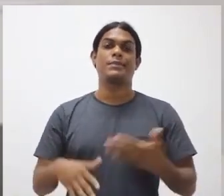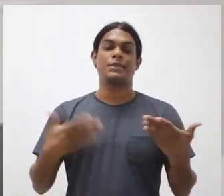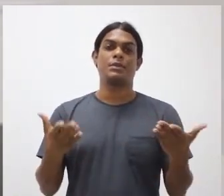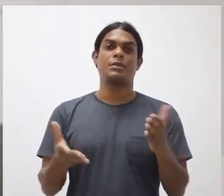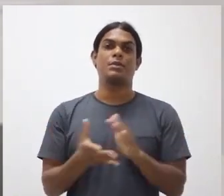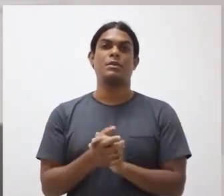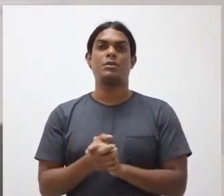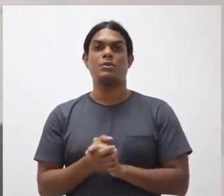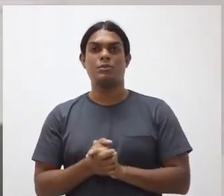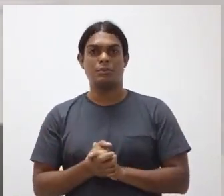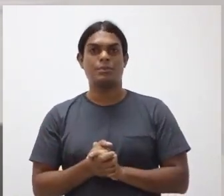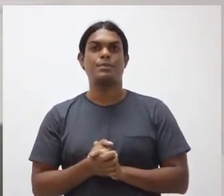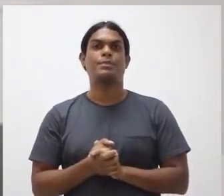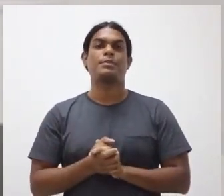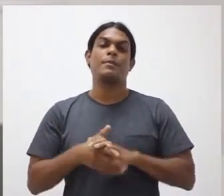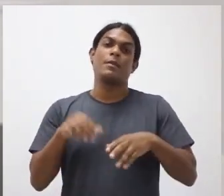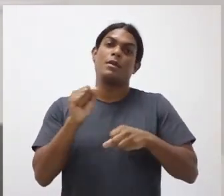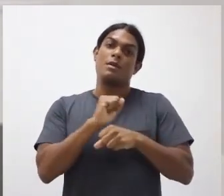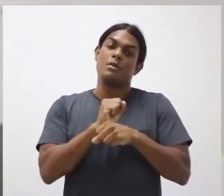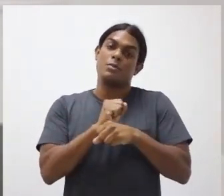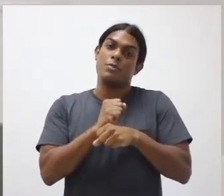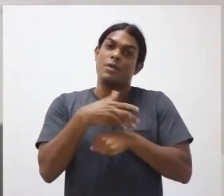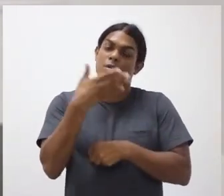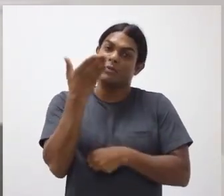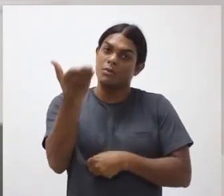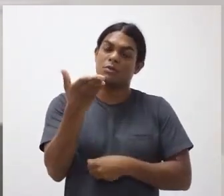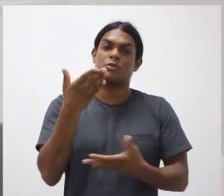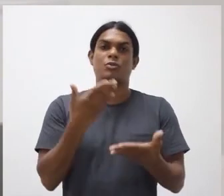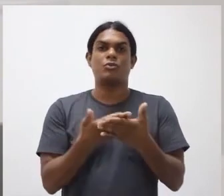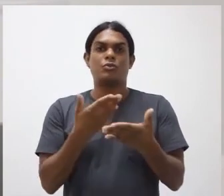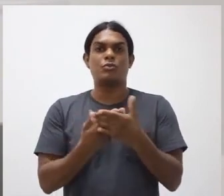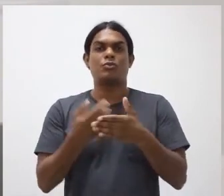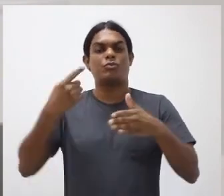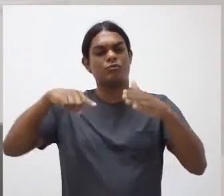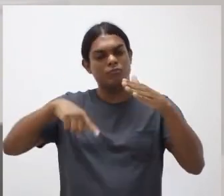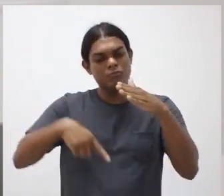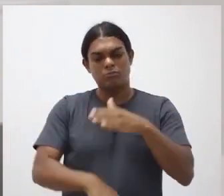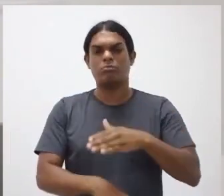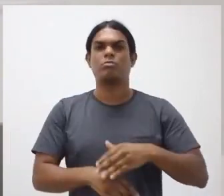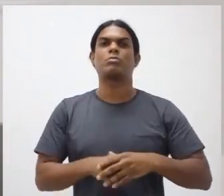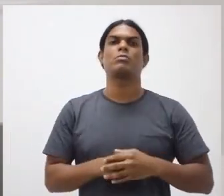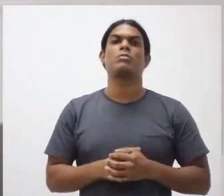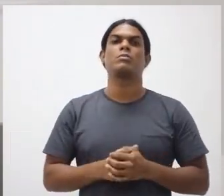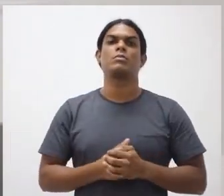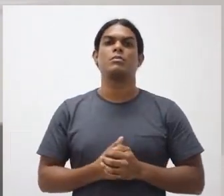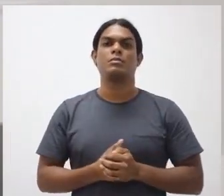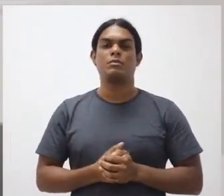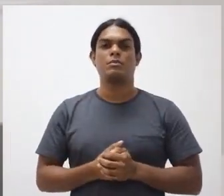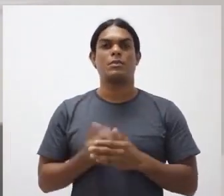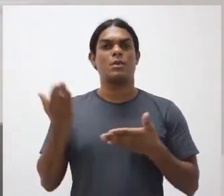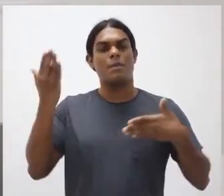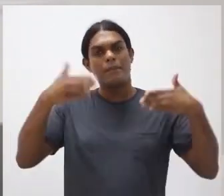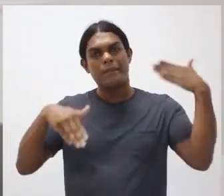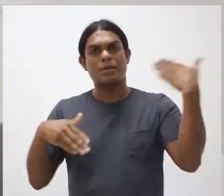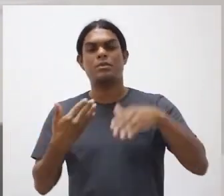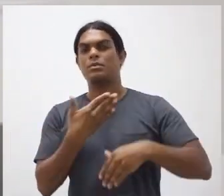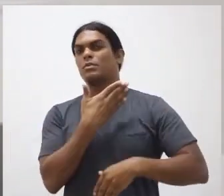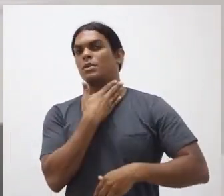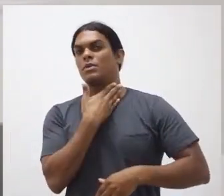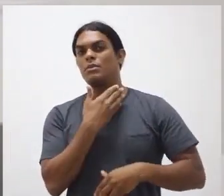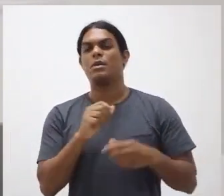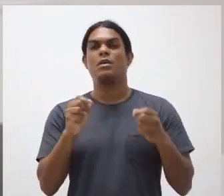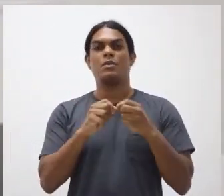É isso, caros alunos. Espero que vocês continuem estudando bastante. Como eu falei no início do vídeo, participem dos